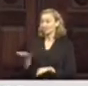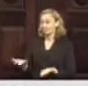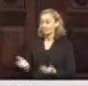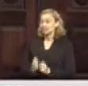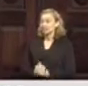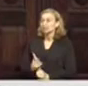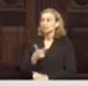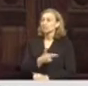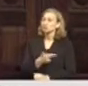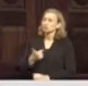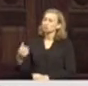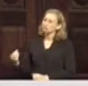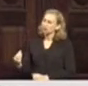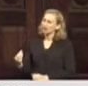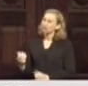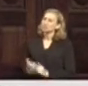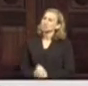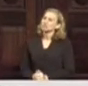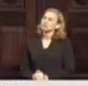Em 2010,